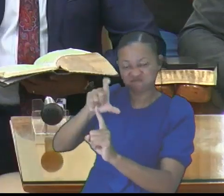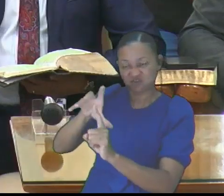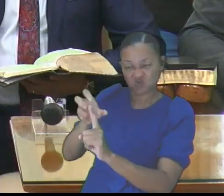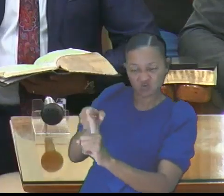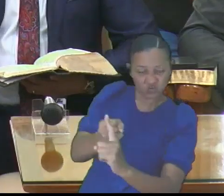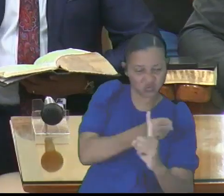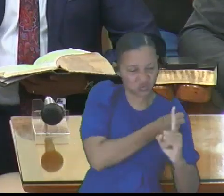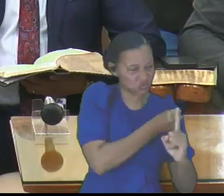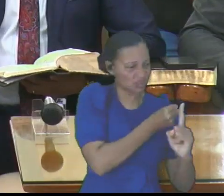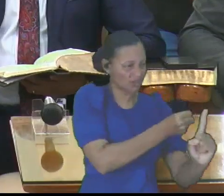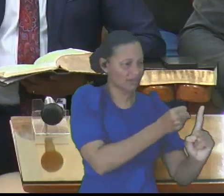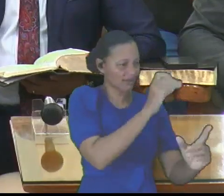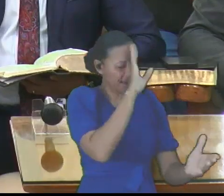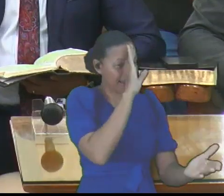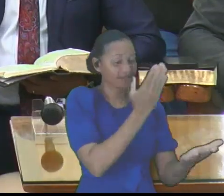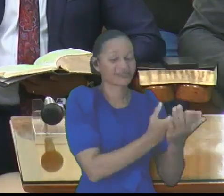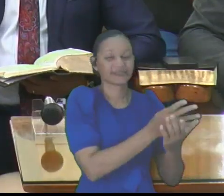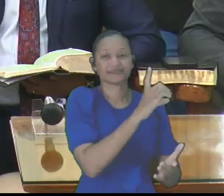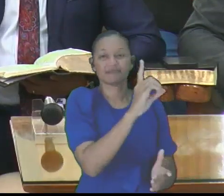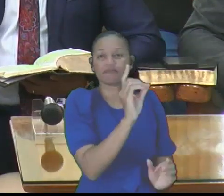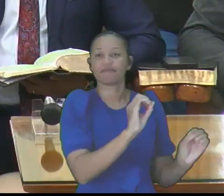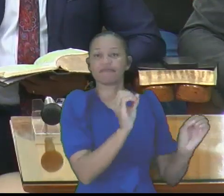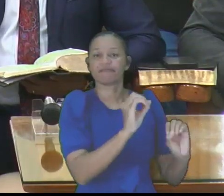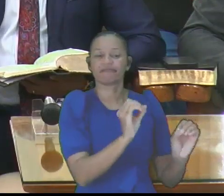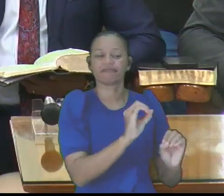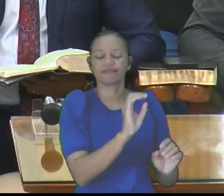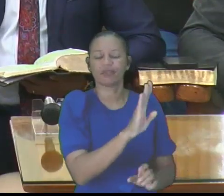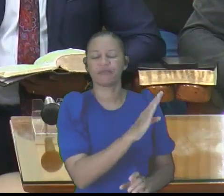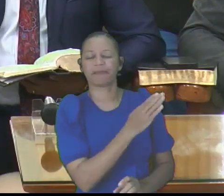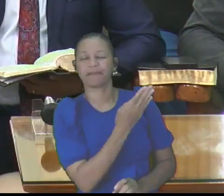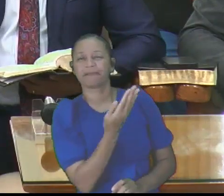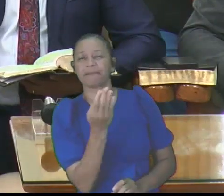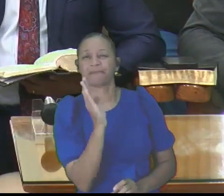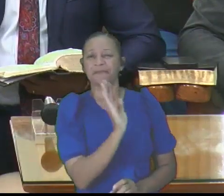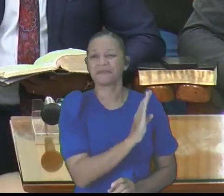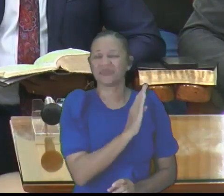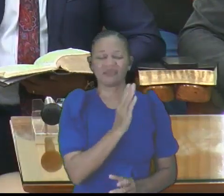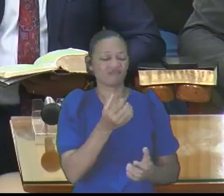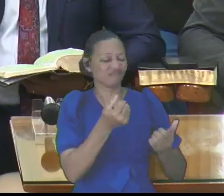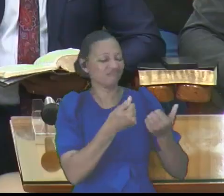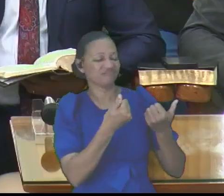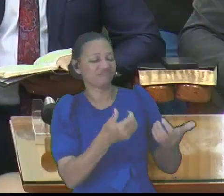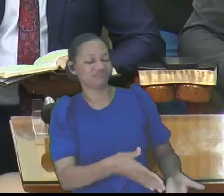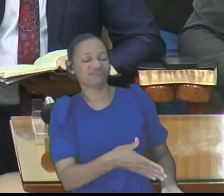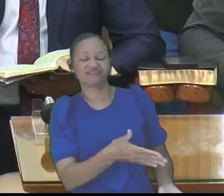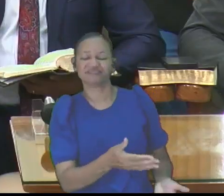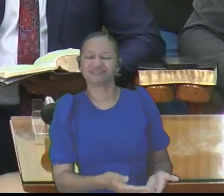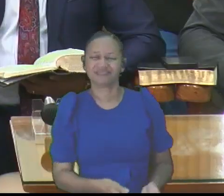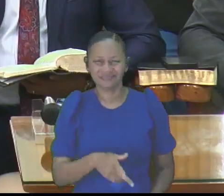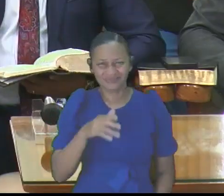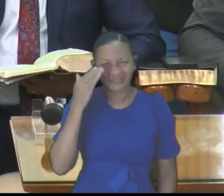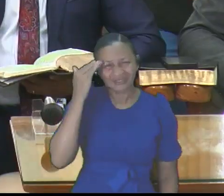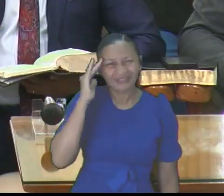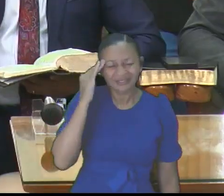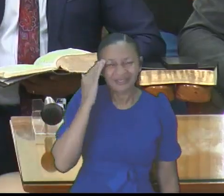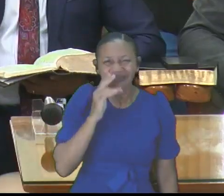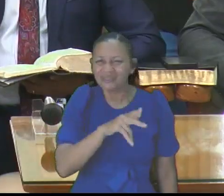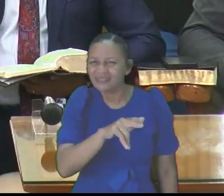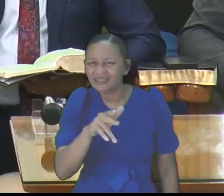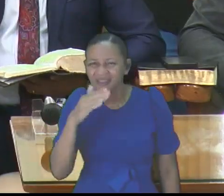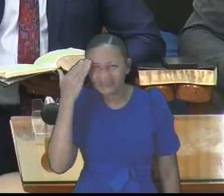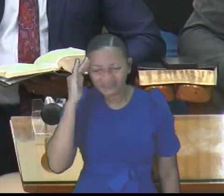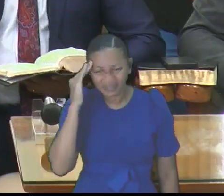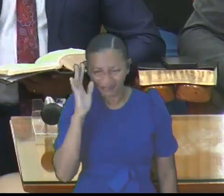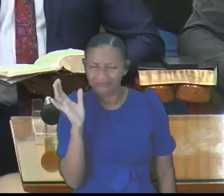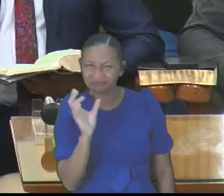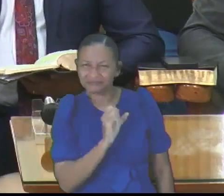pessoa ateia ou agnóstica que não presta mais para nada. Os irmãos estão entendendo? Quem está me entendendo, meus